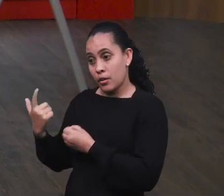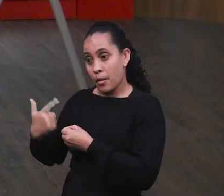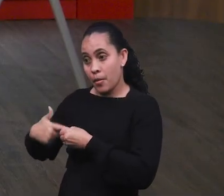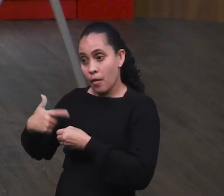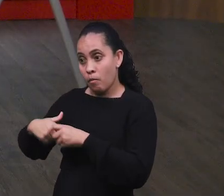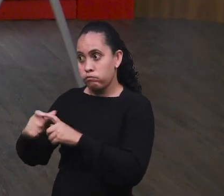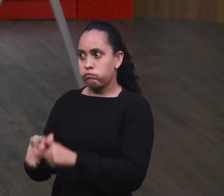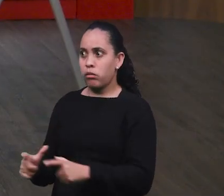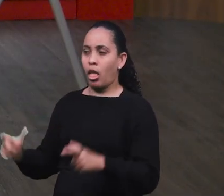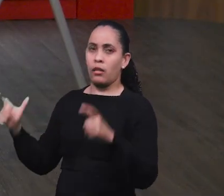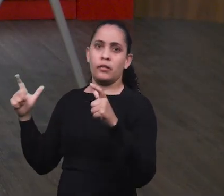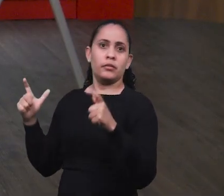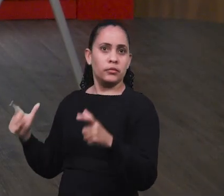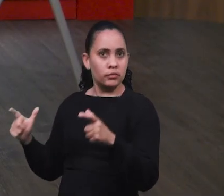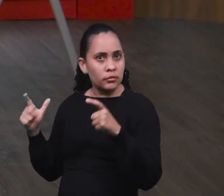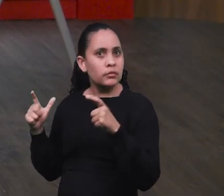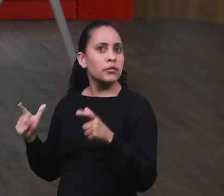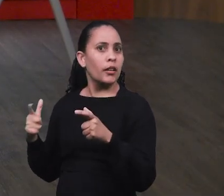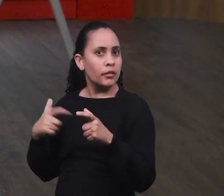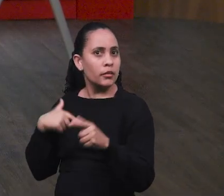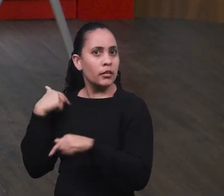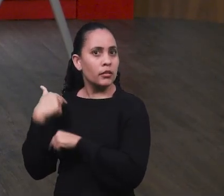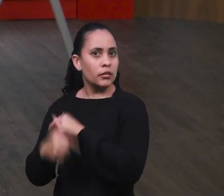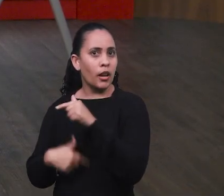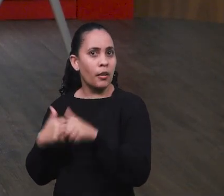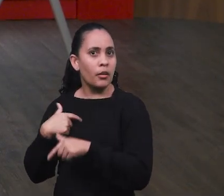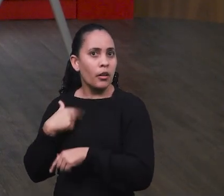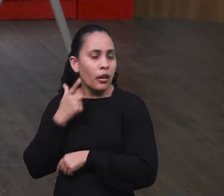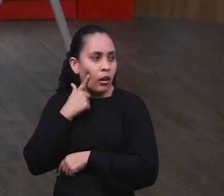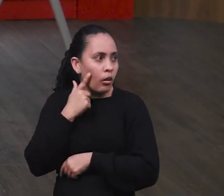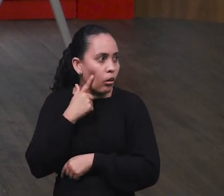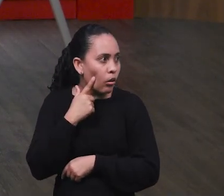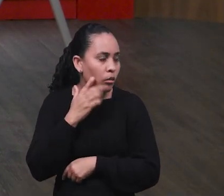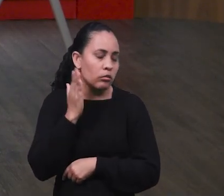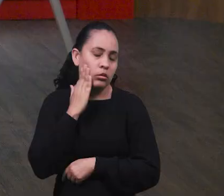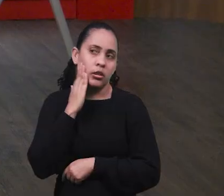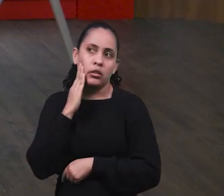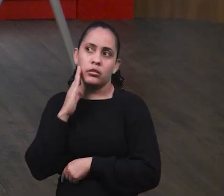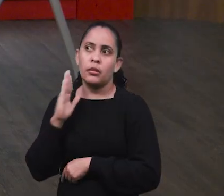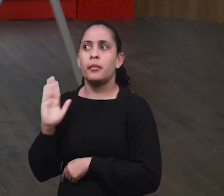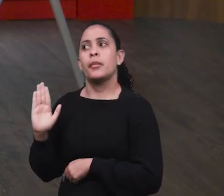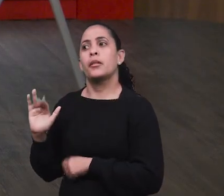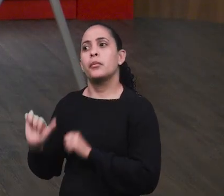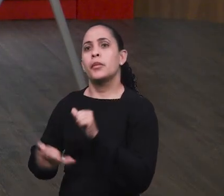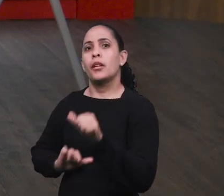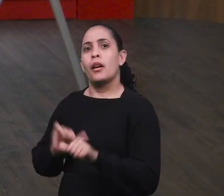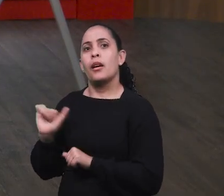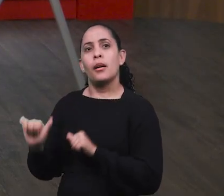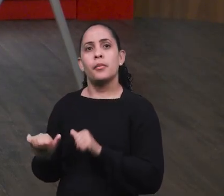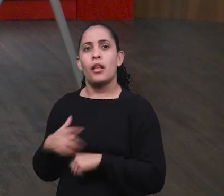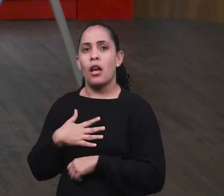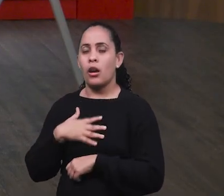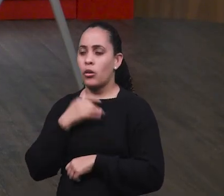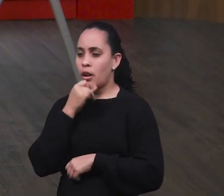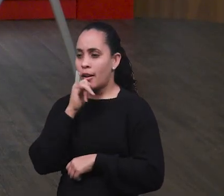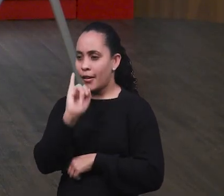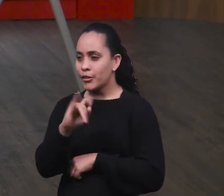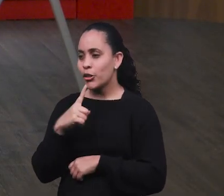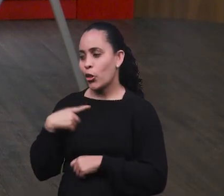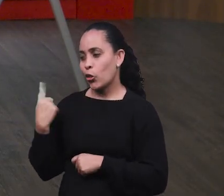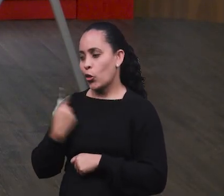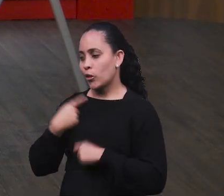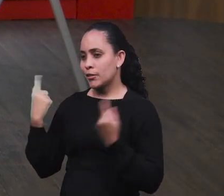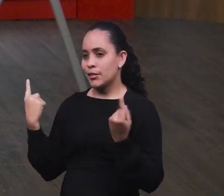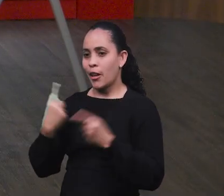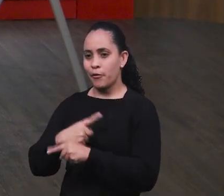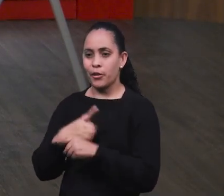empresa, mesmo sendo muito grande, mesmo sendo massiva naquele trabalho, vamos começar a abrir o nosso leque. E aí muda o lema para a energia